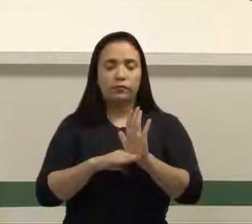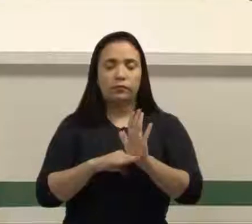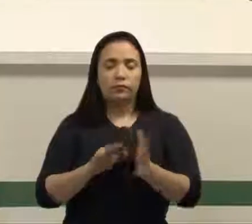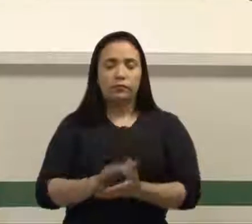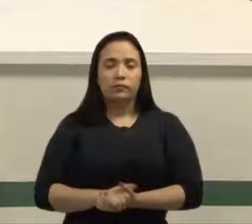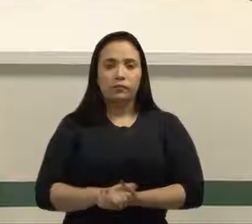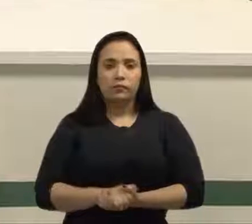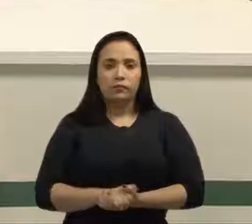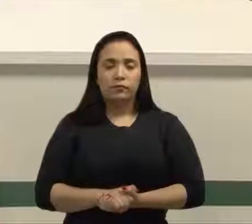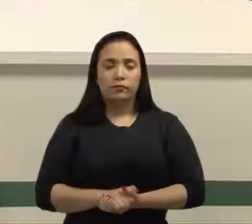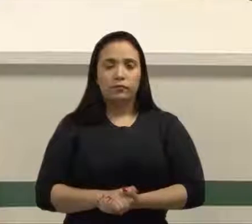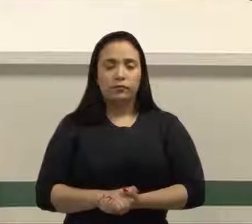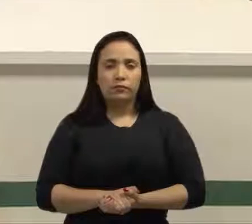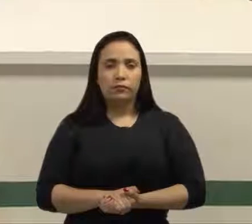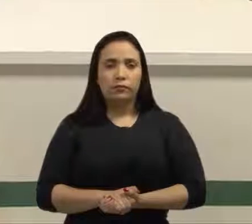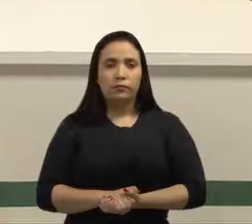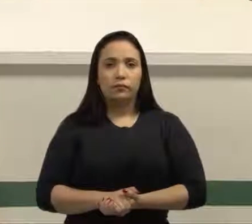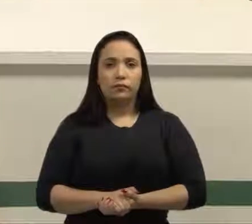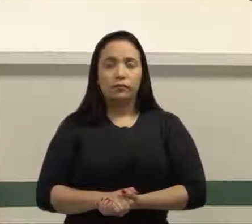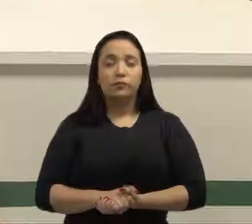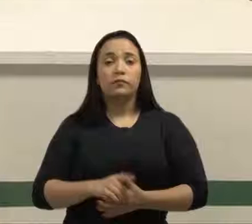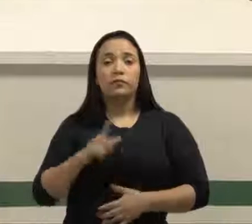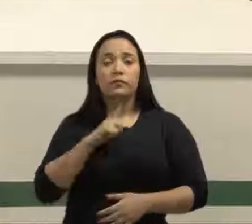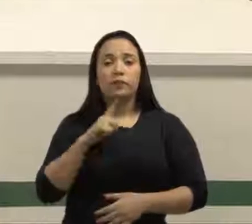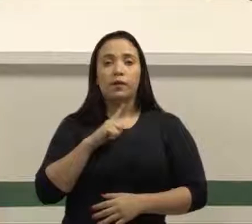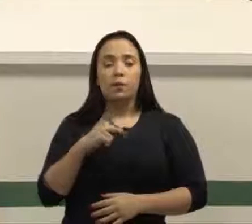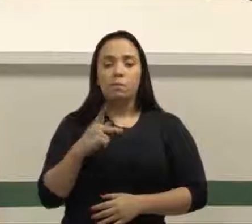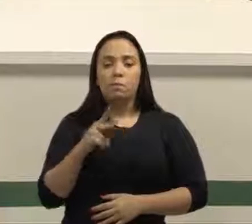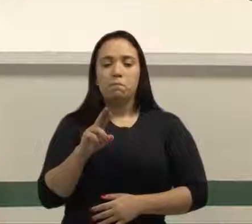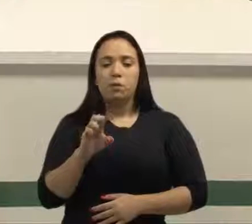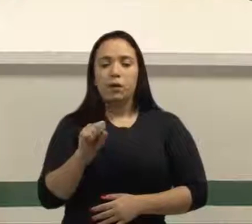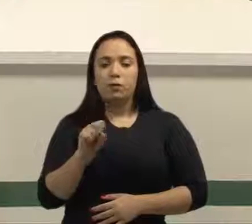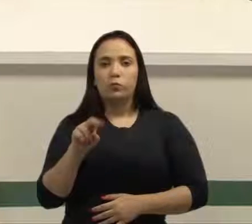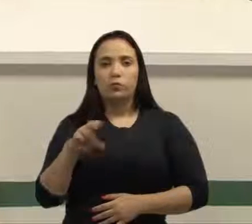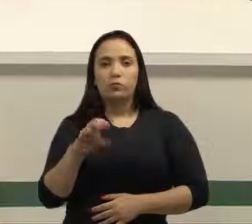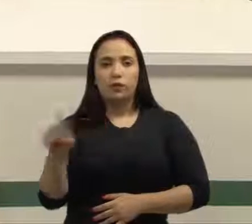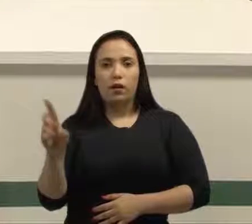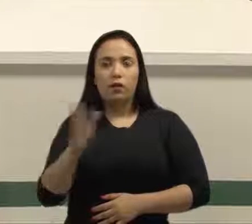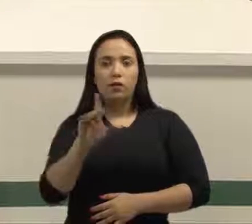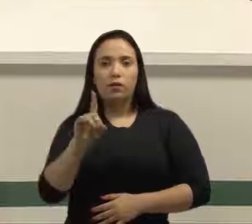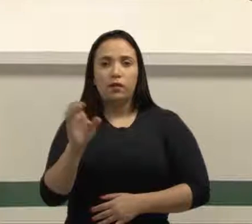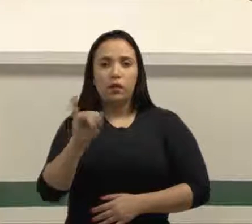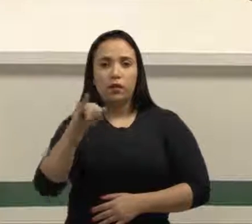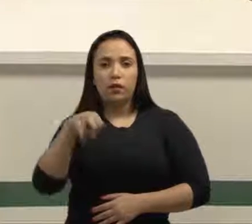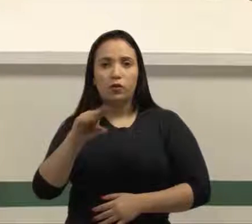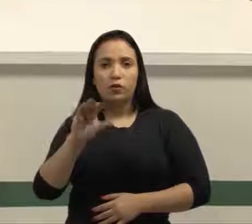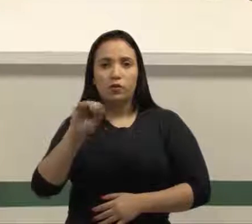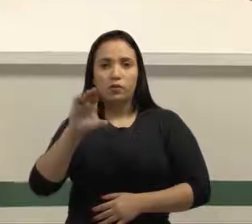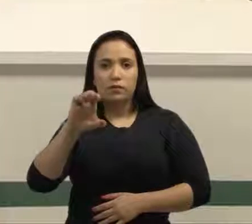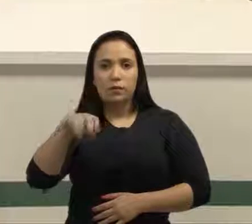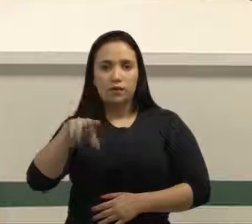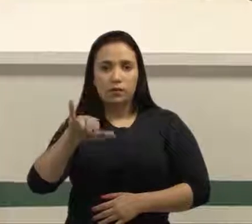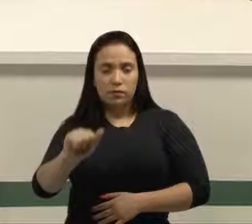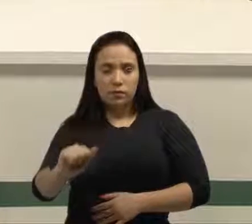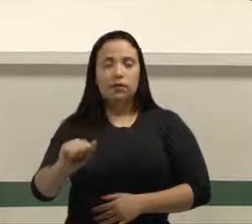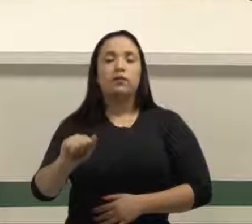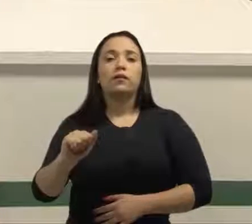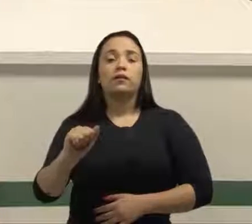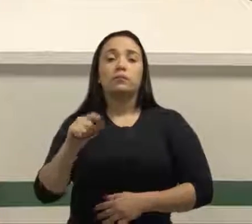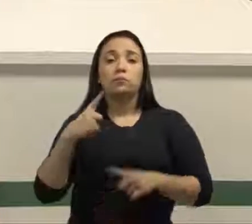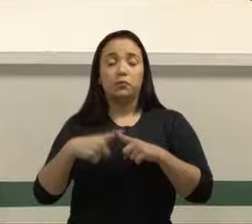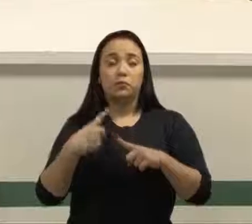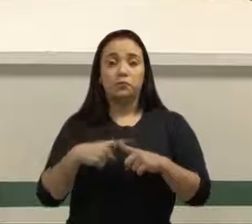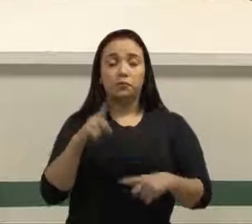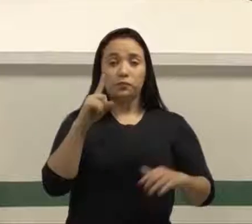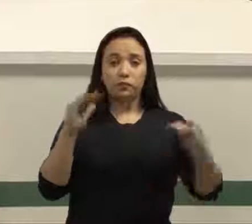deu um branco aqui agora. Da defesa. Não, é o princípio da presunção de inocência, né? Então a questão era essa, era